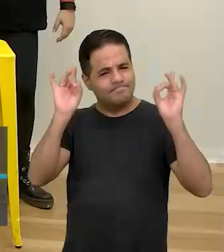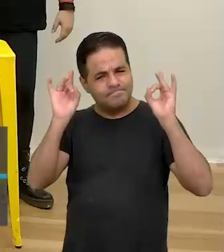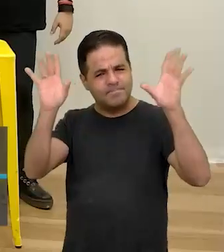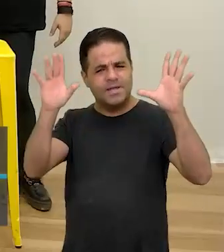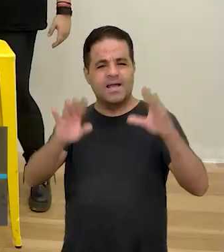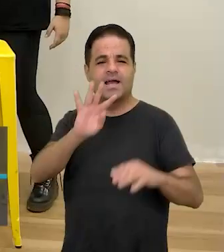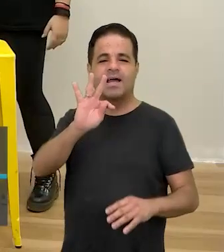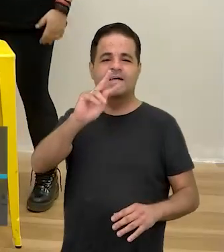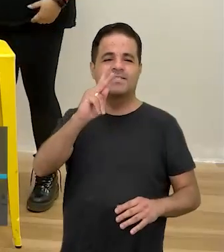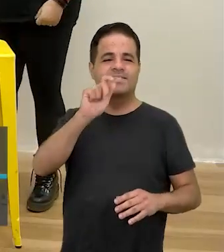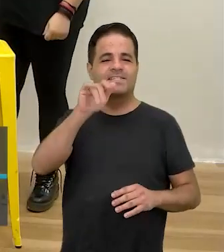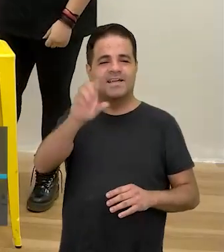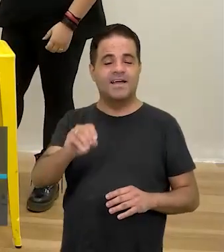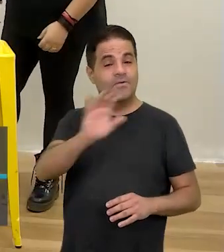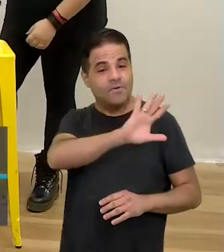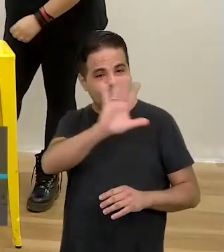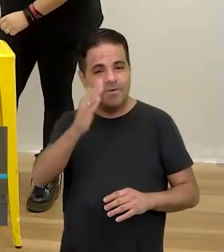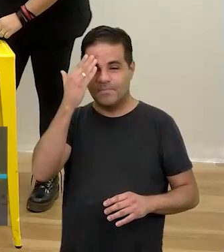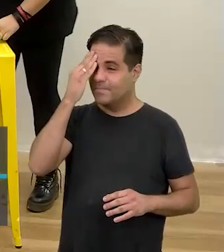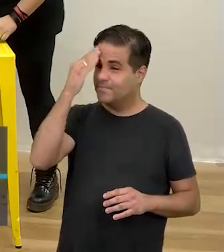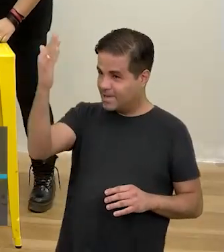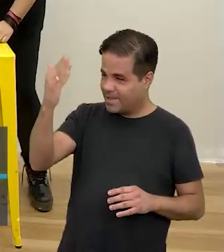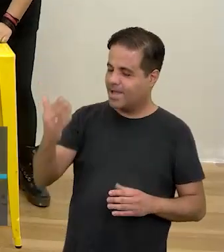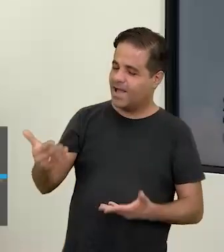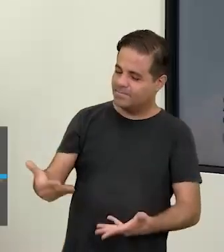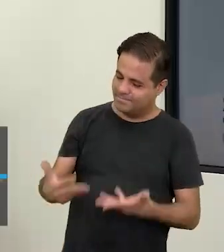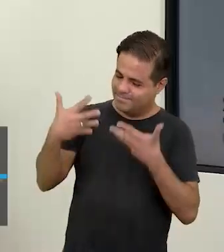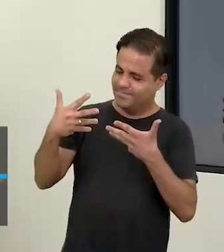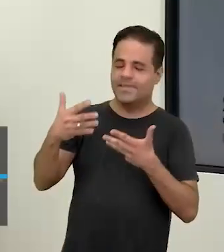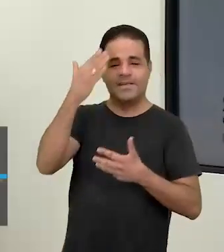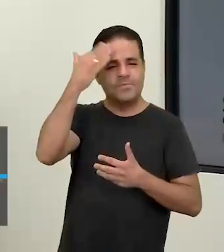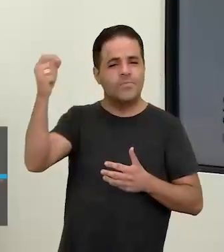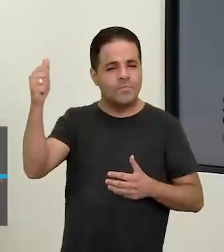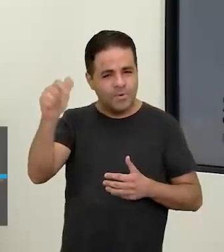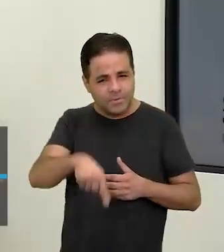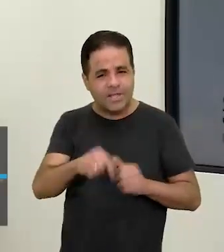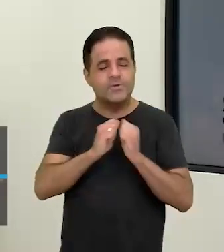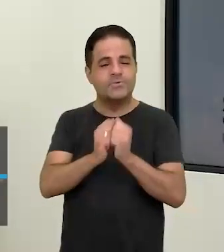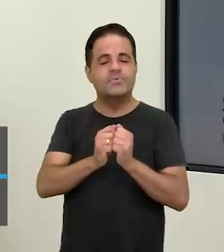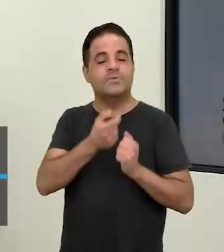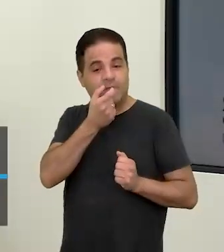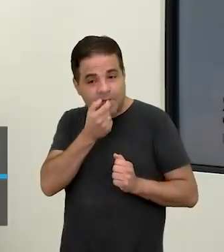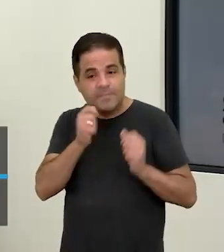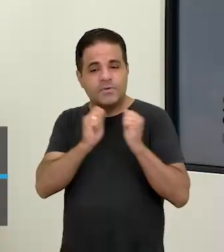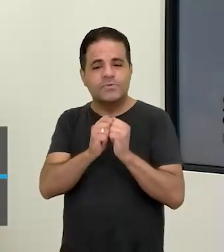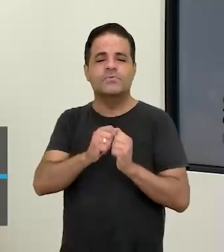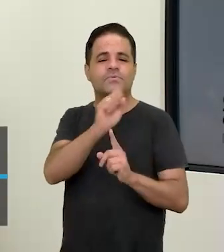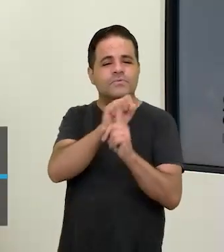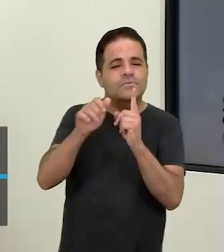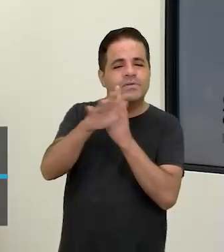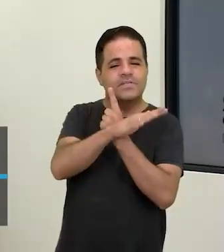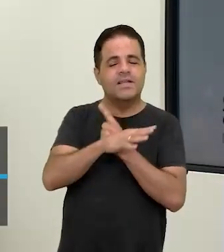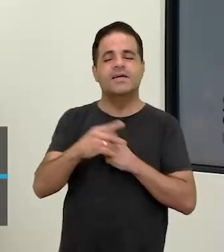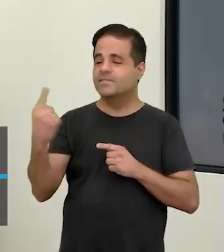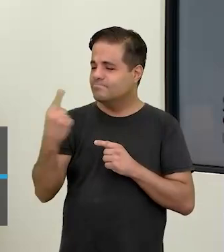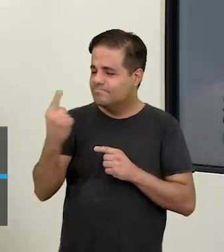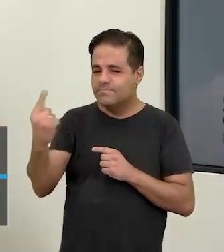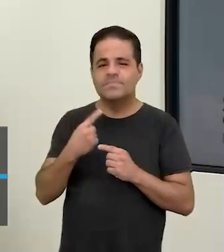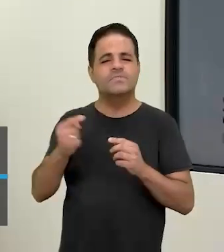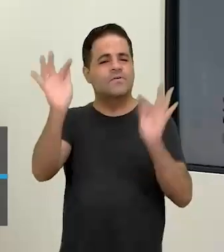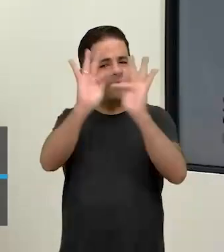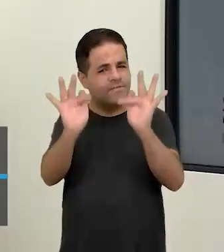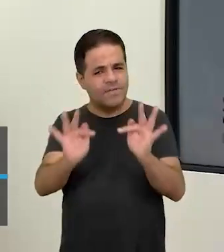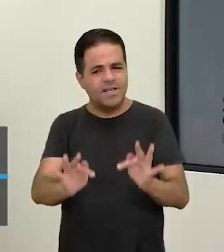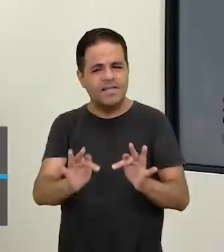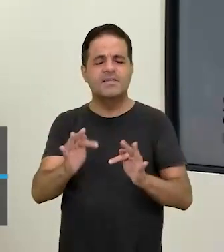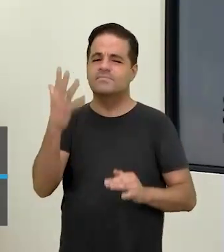incrível, Thiago Lazzarini. Obrigado, Fabi, pela moral. É muito bom, né? Estar aqui com a Fabi, com esse pessoal aqui de Sociologia, né? Gente